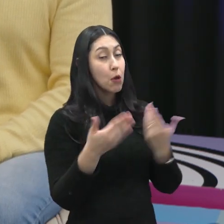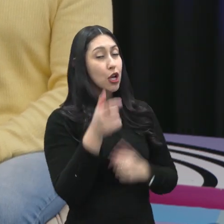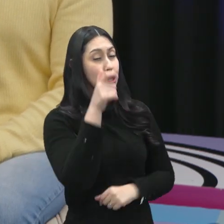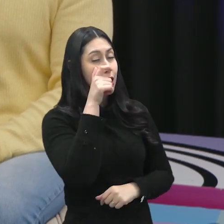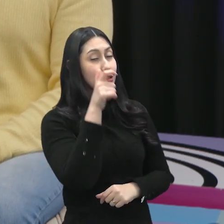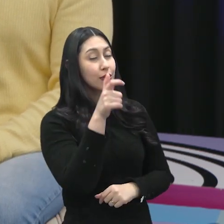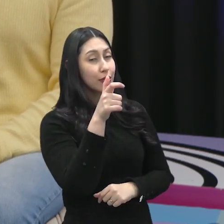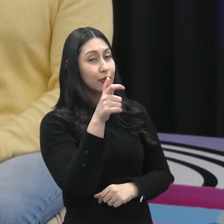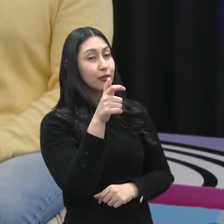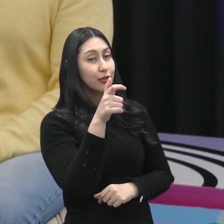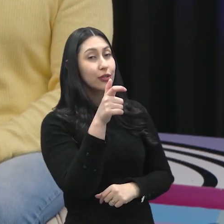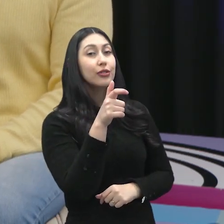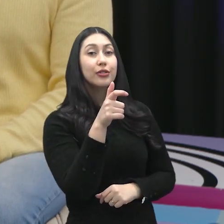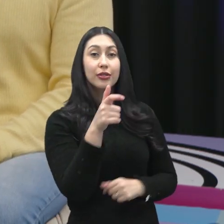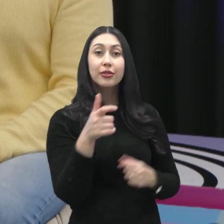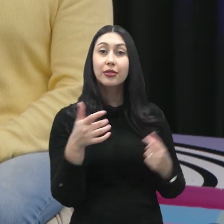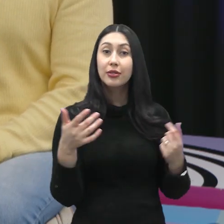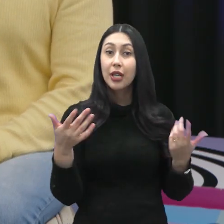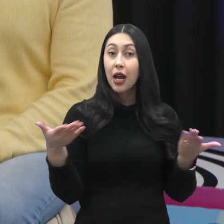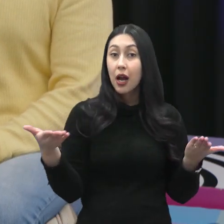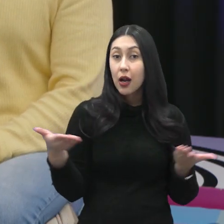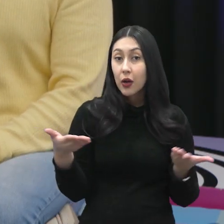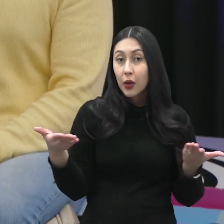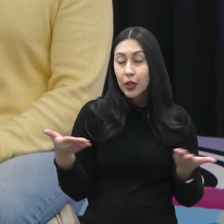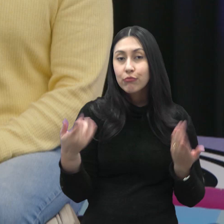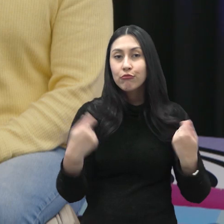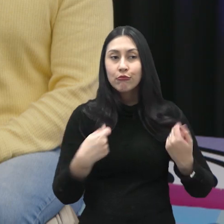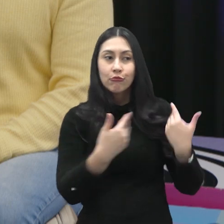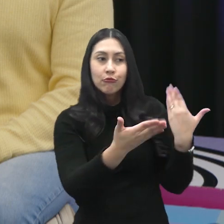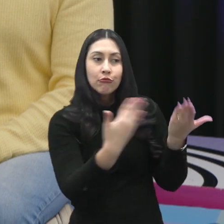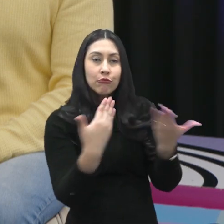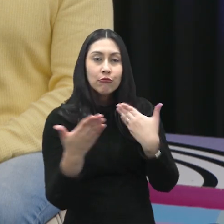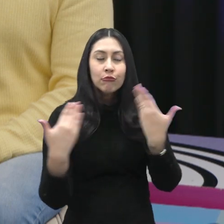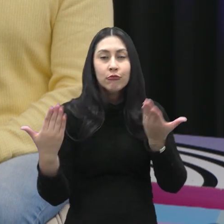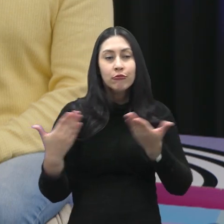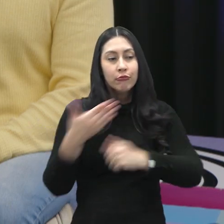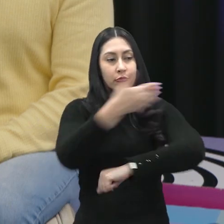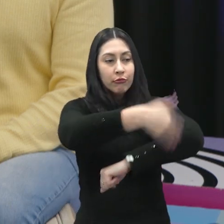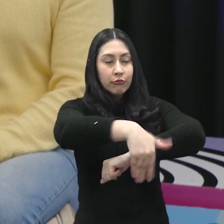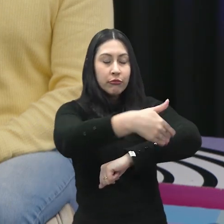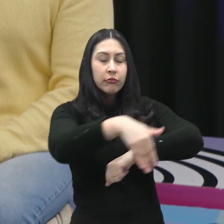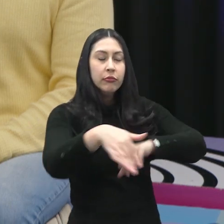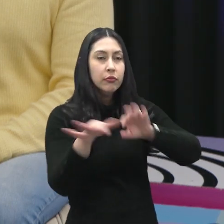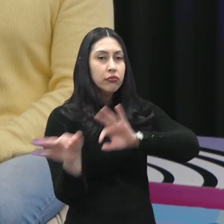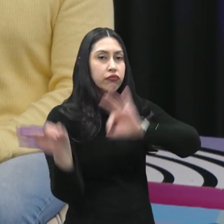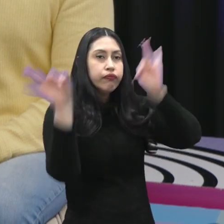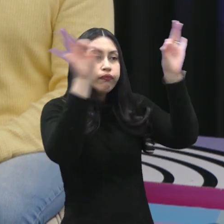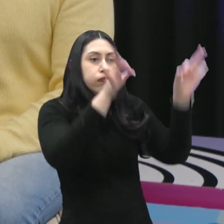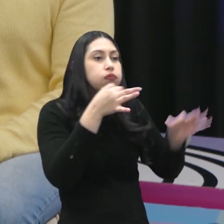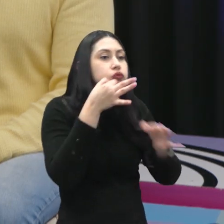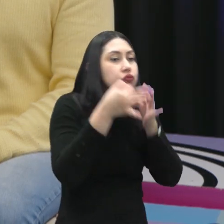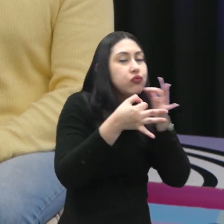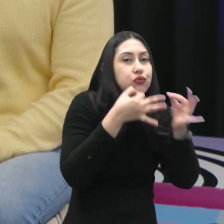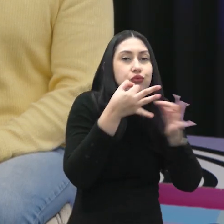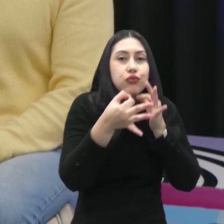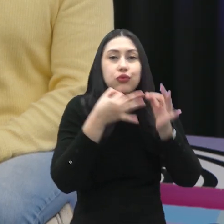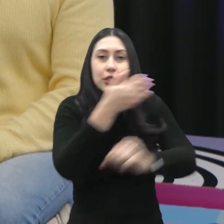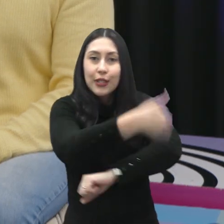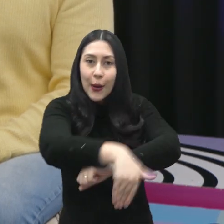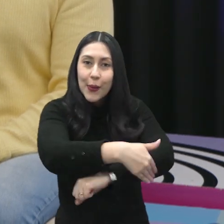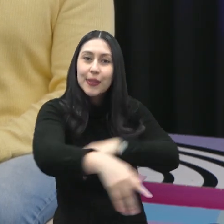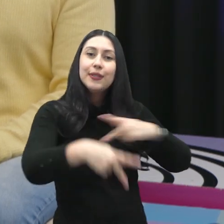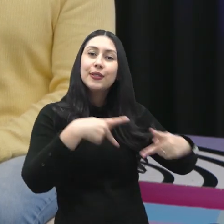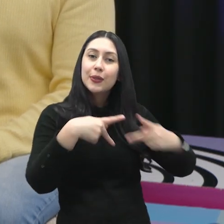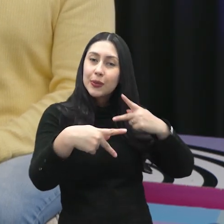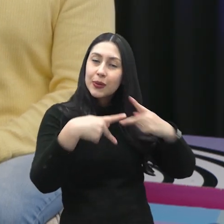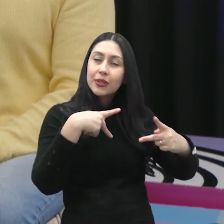super interessante, né? A gente chegou, então, a hora de ampliar essa conversa, como o Ti falou, para fora do estúdio. Vamos ver, então, o que a galera aí nas ruas